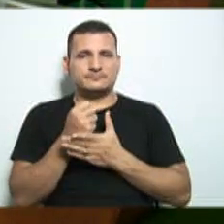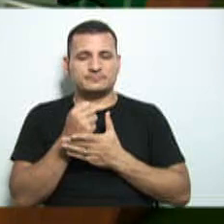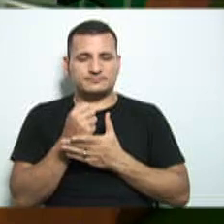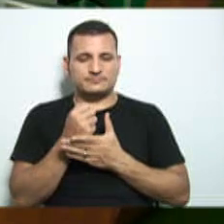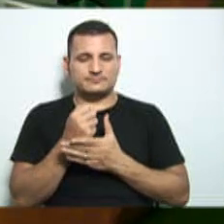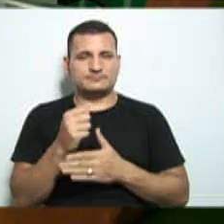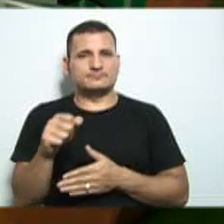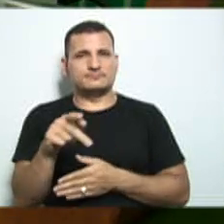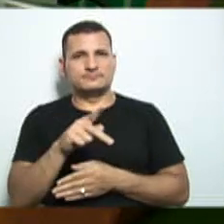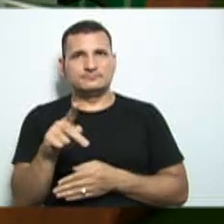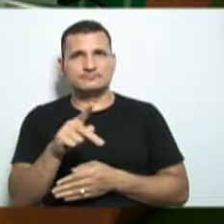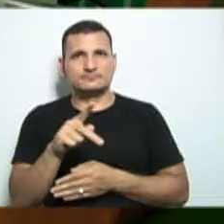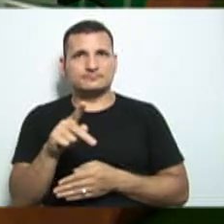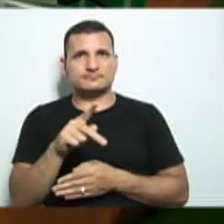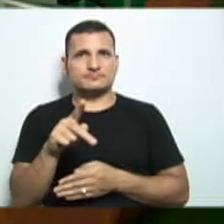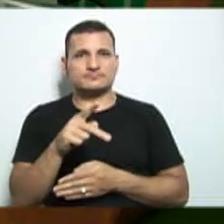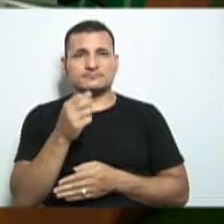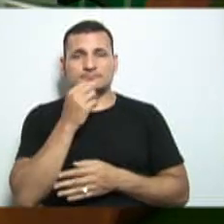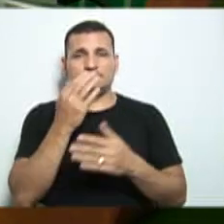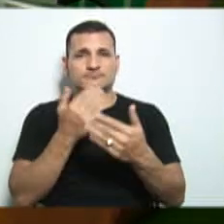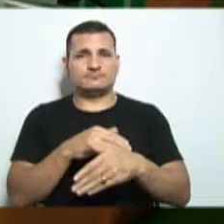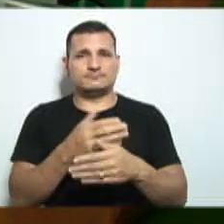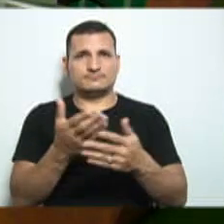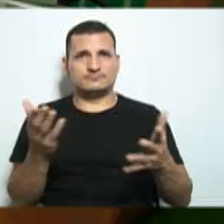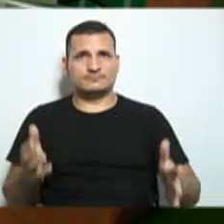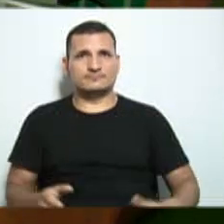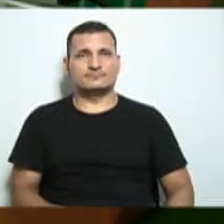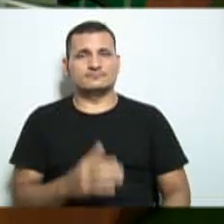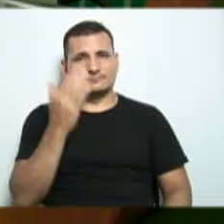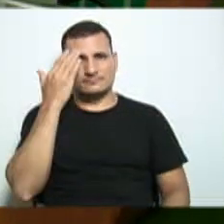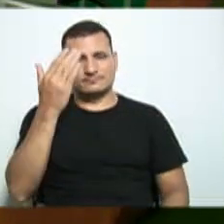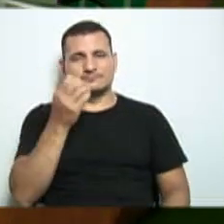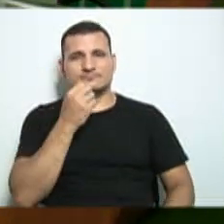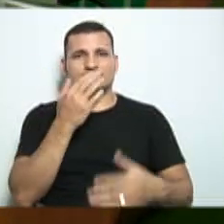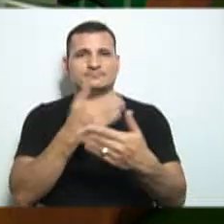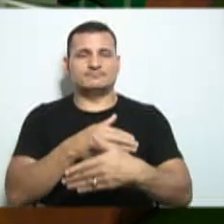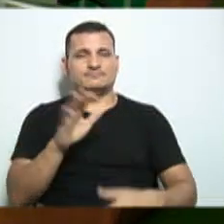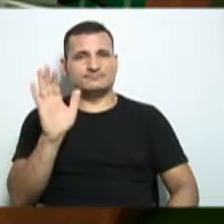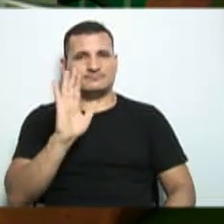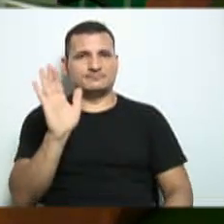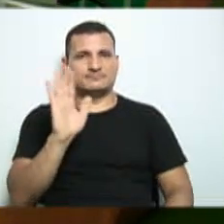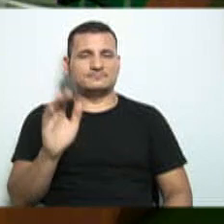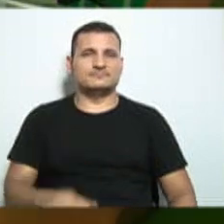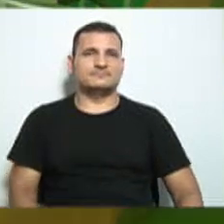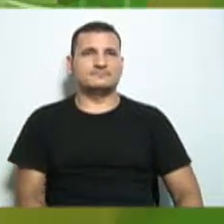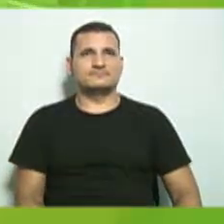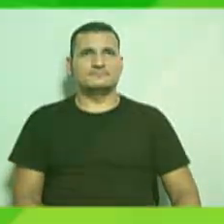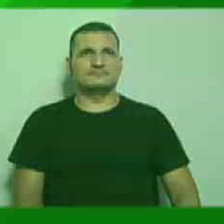pelos professores, e boa prova, pessoal. Muito obrigado, boa prova, até mais.